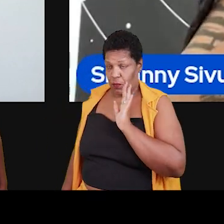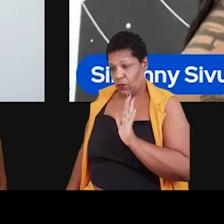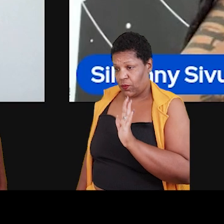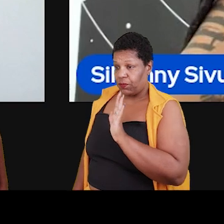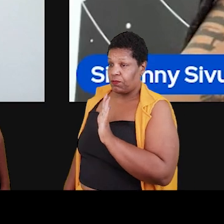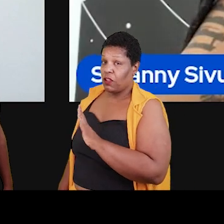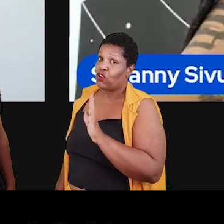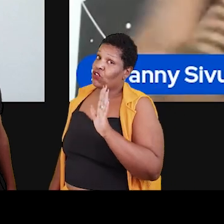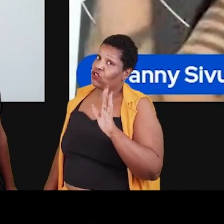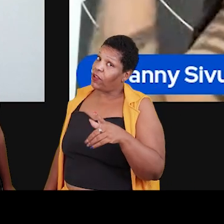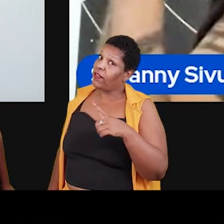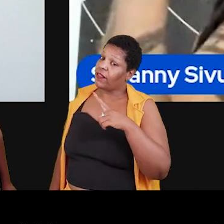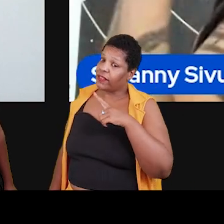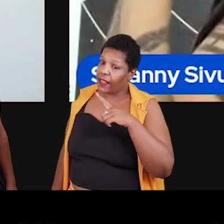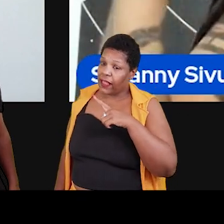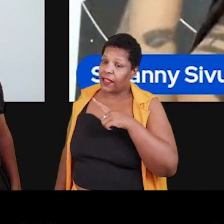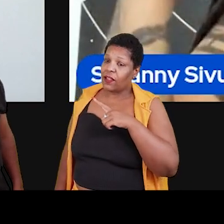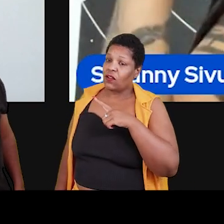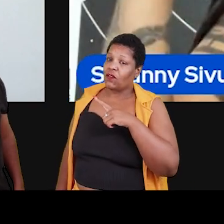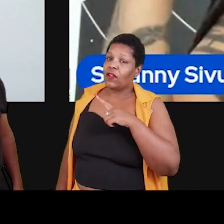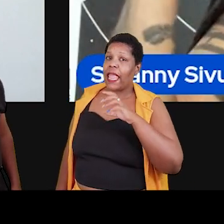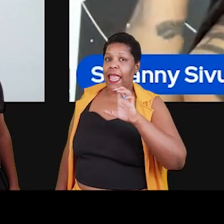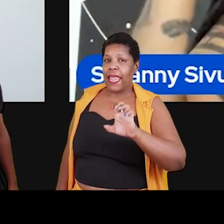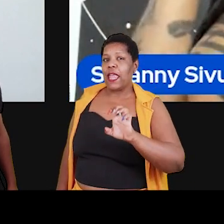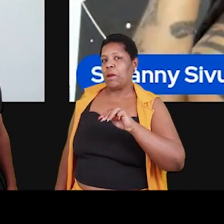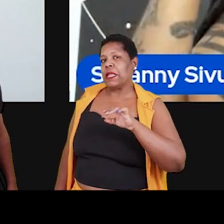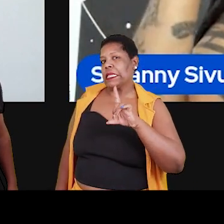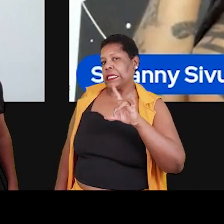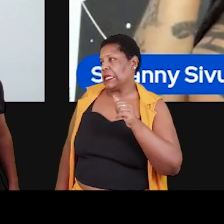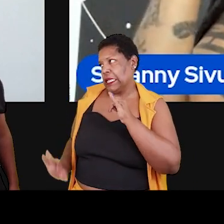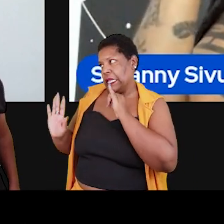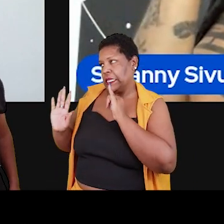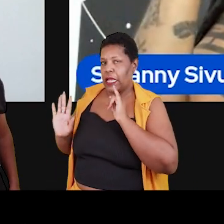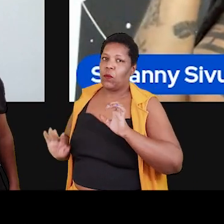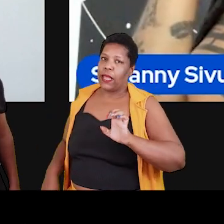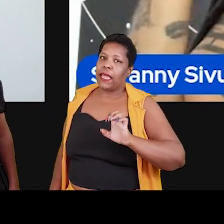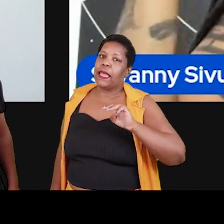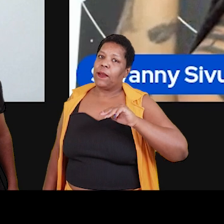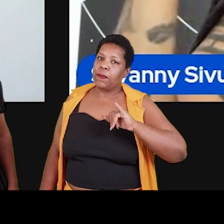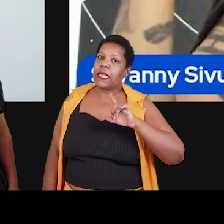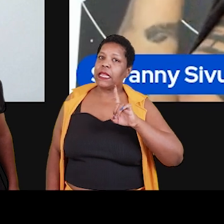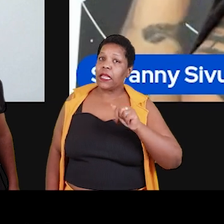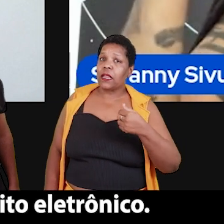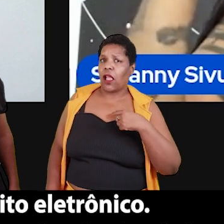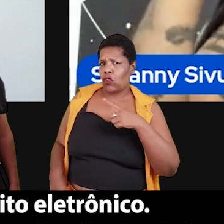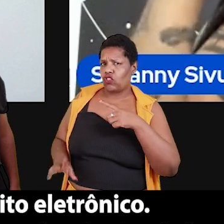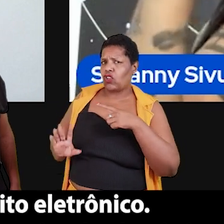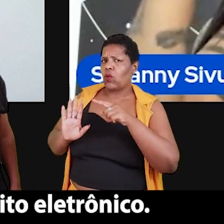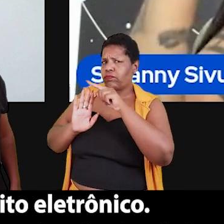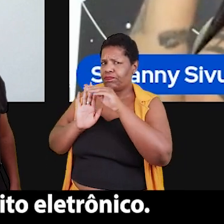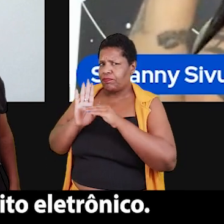teve tour do Emicida, vou dar o Emicida como exemplo, que eu tinha um setup